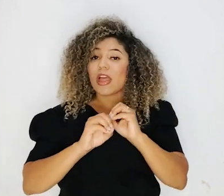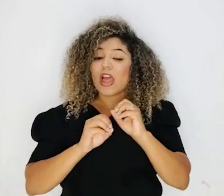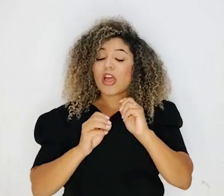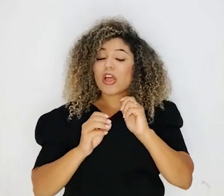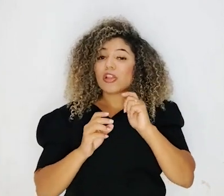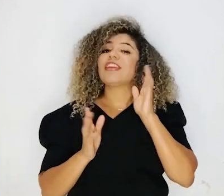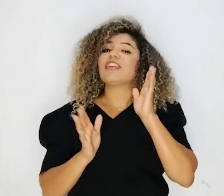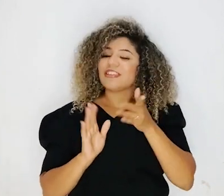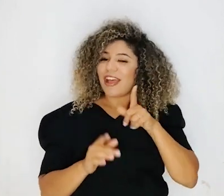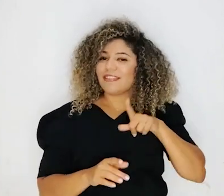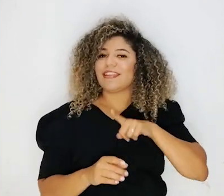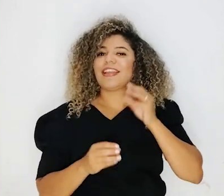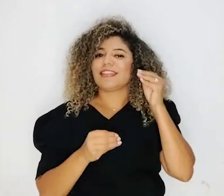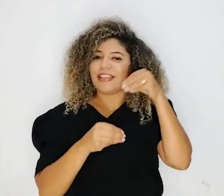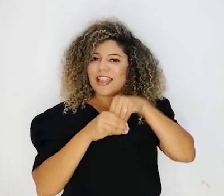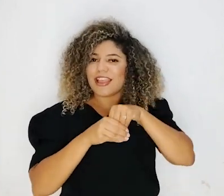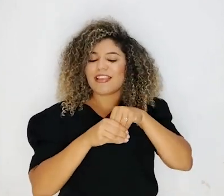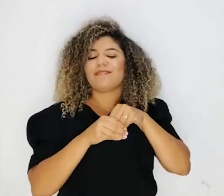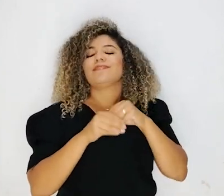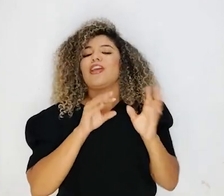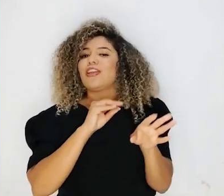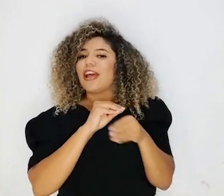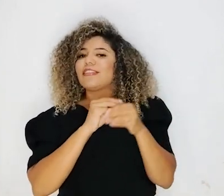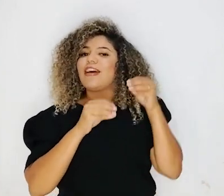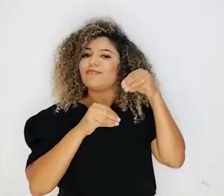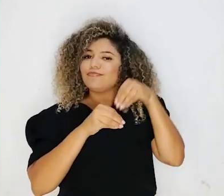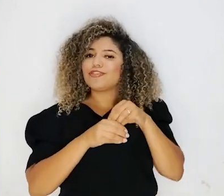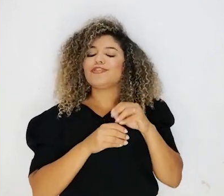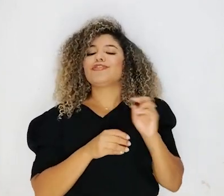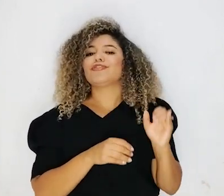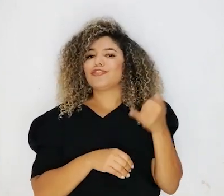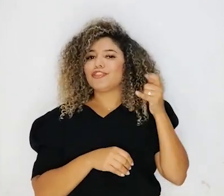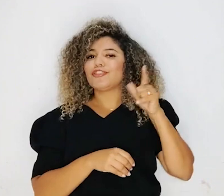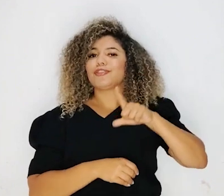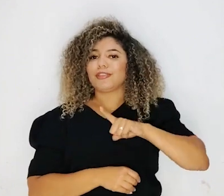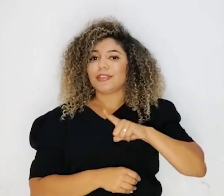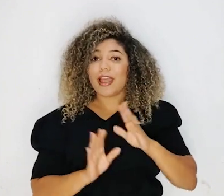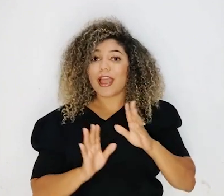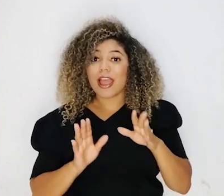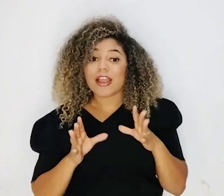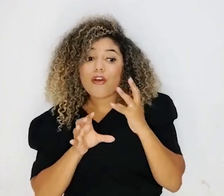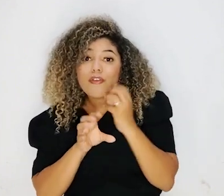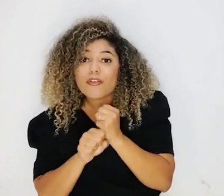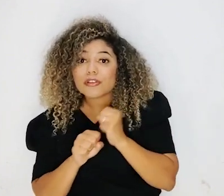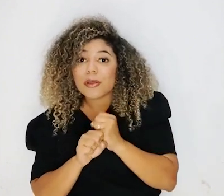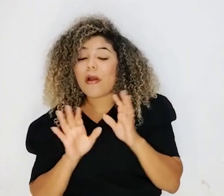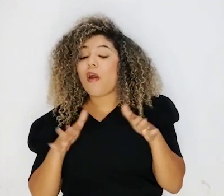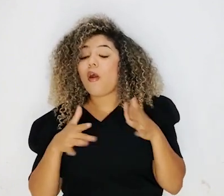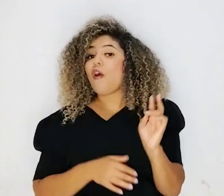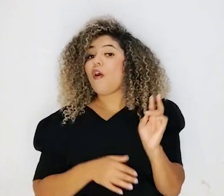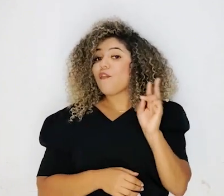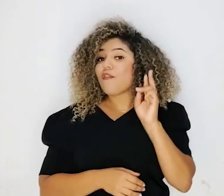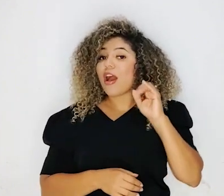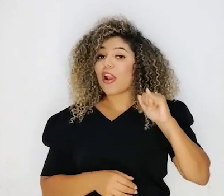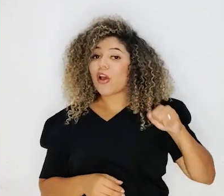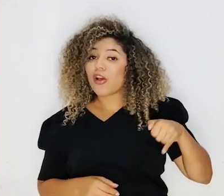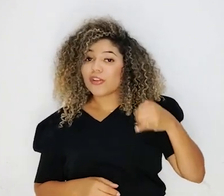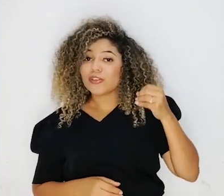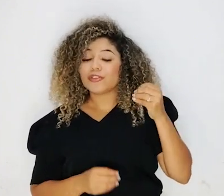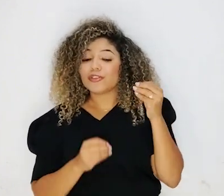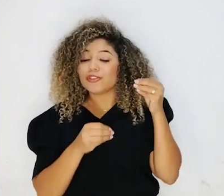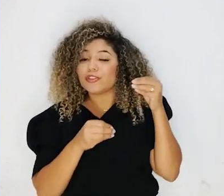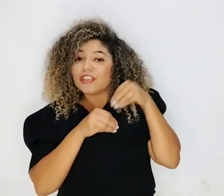vezes sem juros, na verdade já tem os juros embutido, né? E a gente vai agora calcular qual seria o valor desses